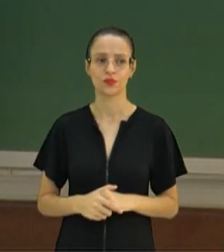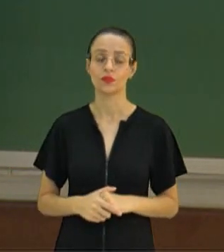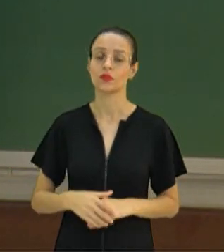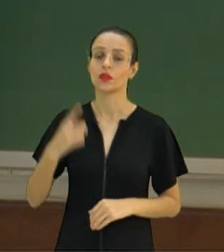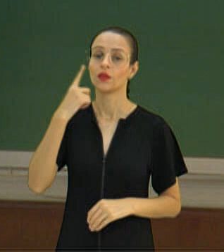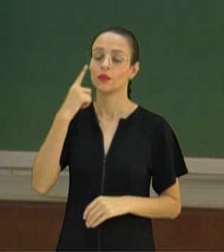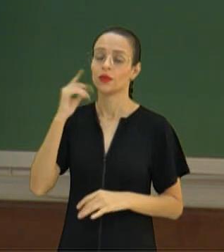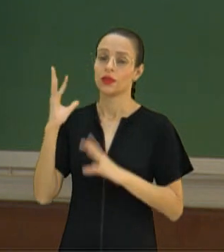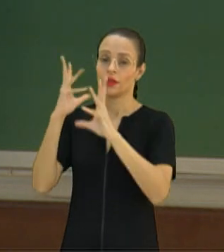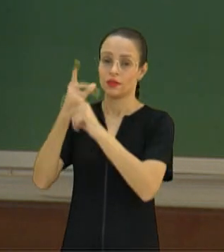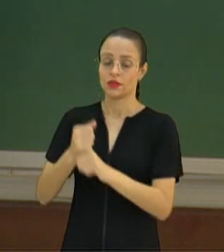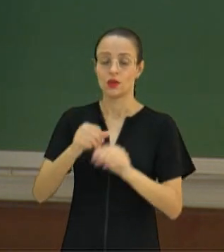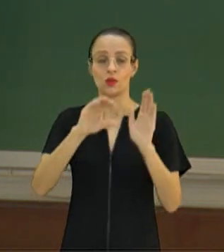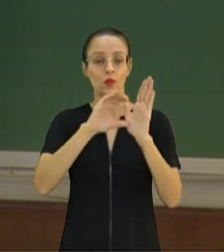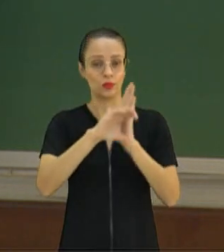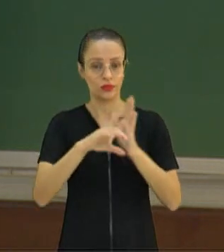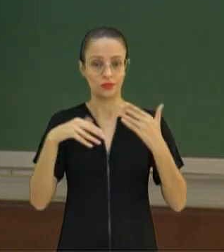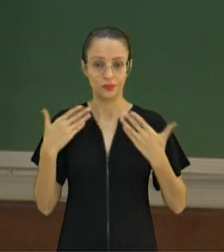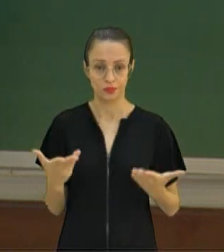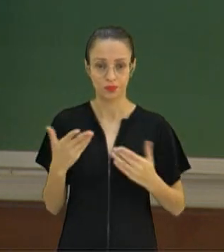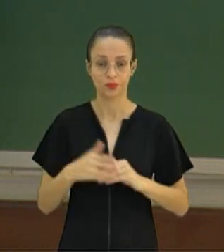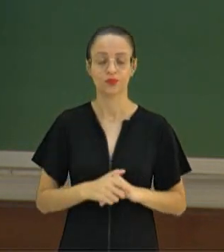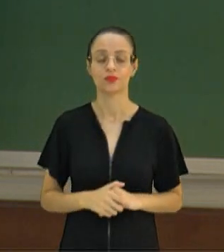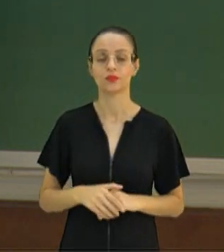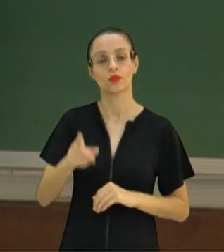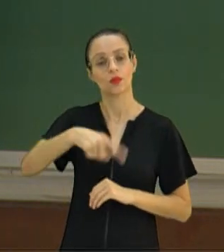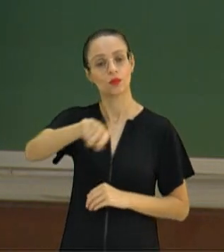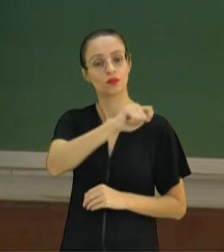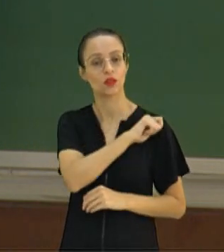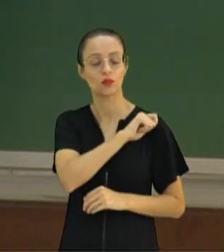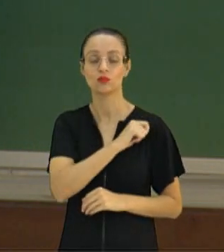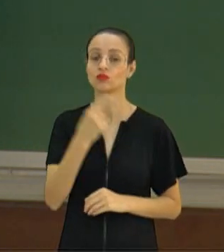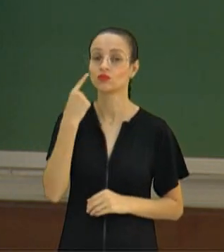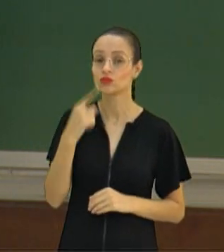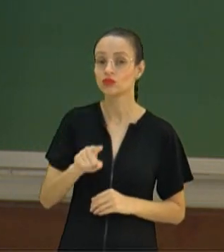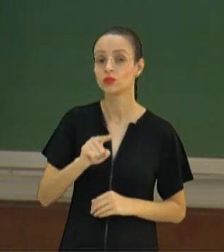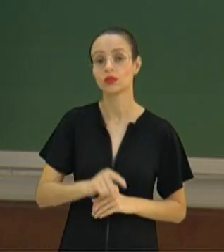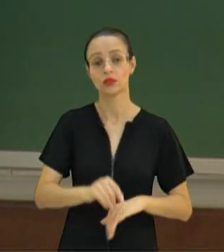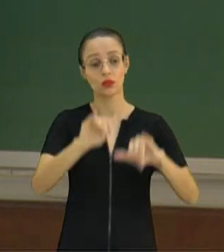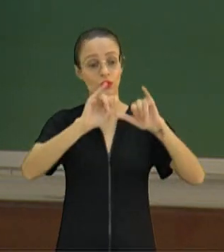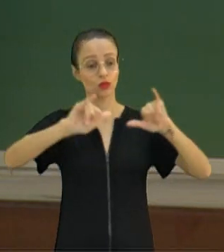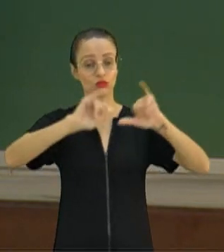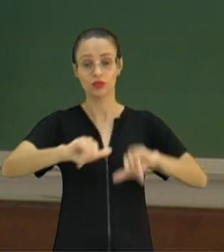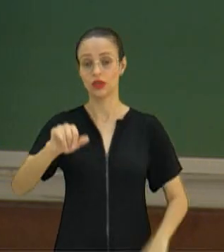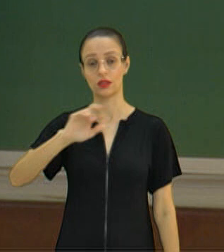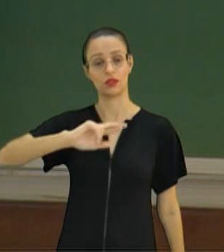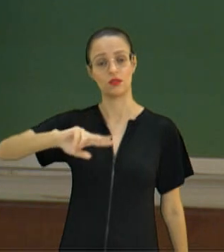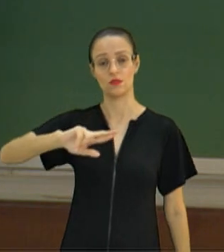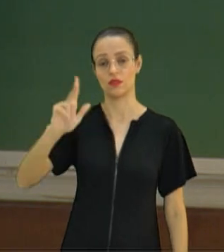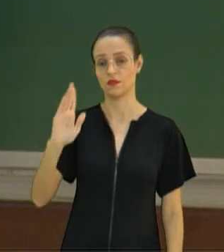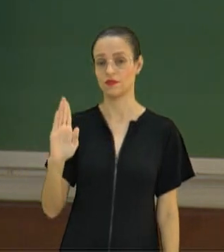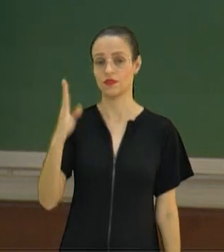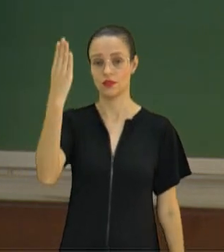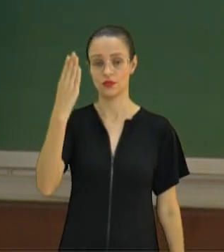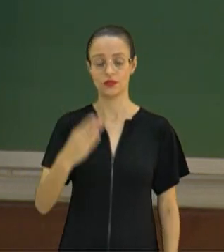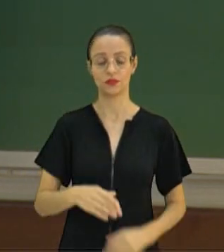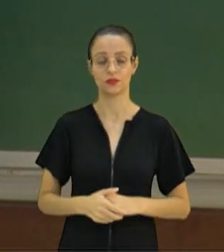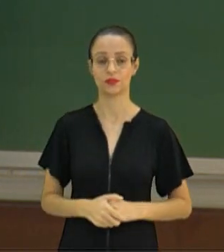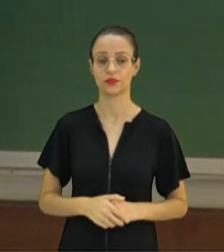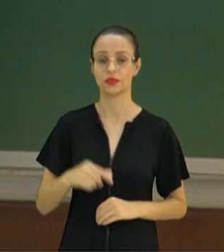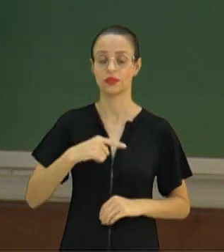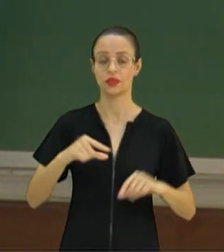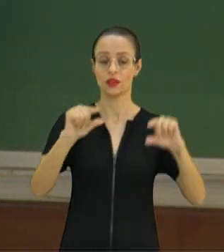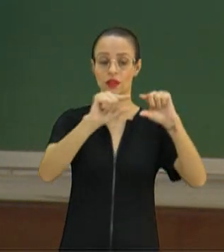Vamos revisar esses conceitos, então. Os alunos descobriram que a notícia em si não era falsa. Nós temos a